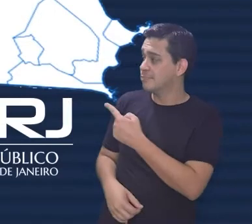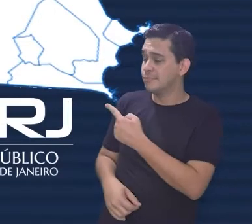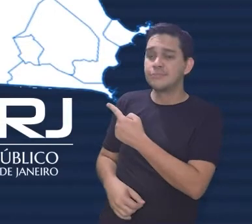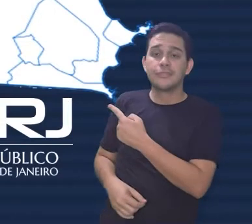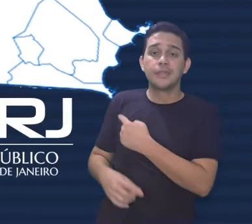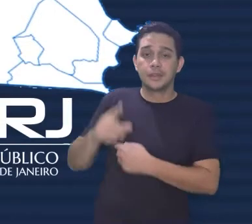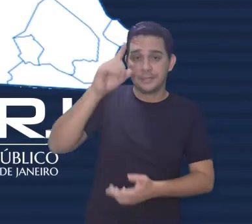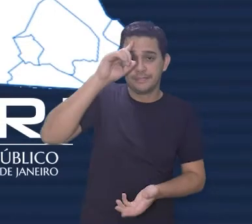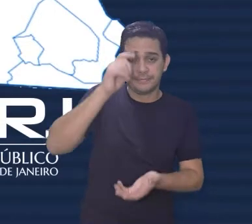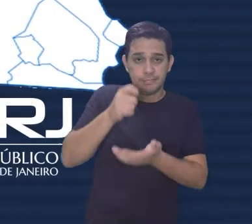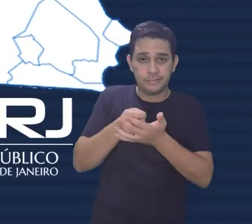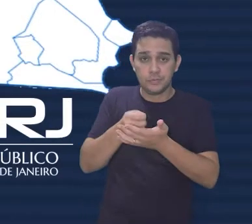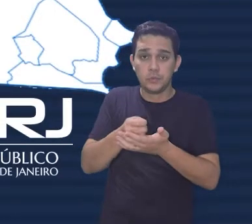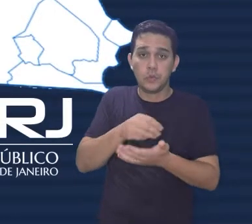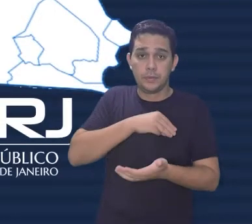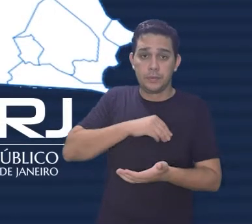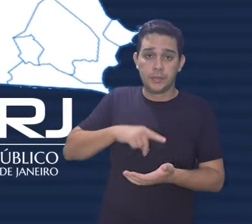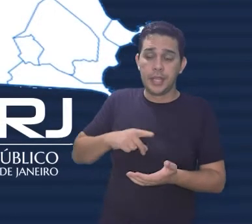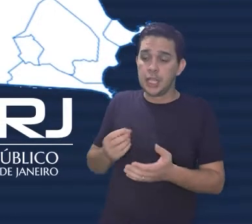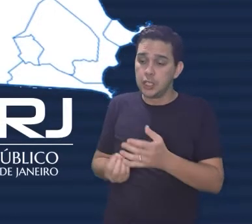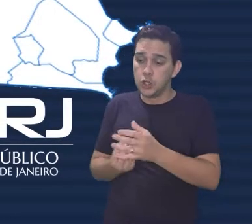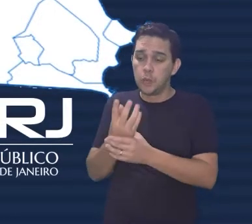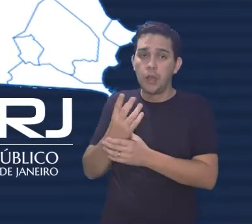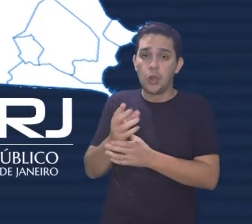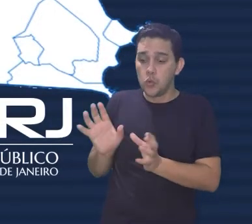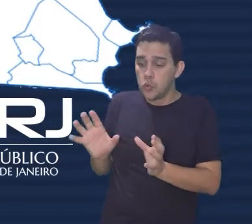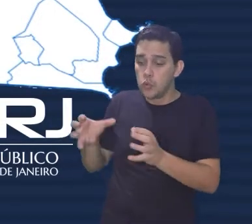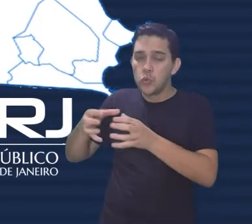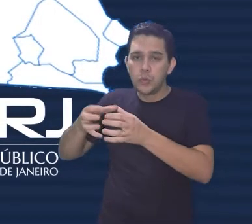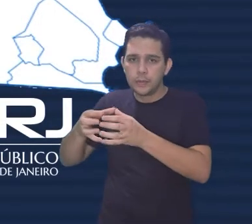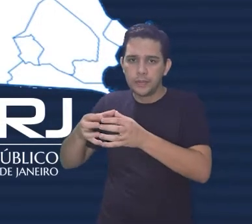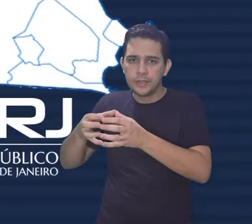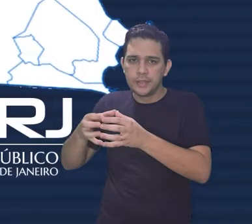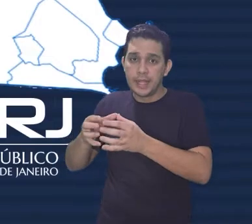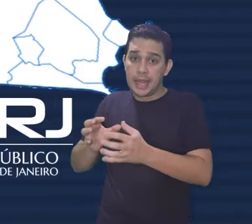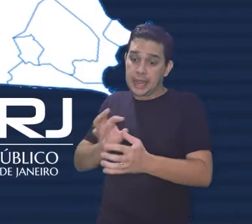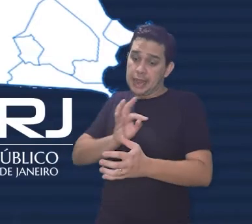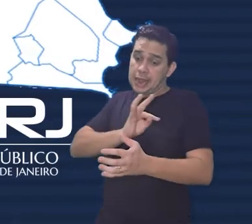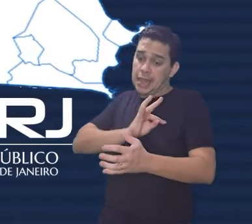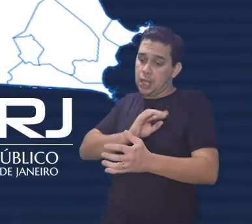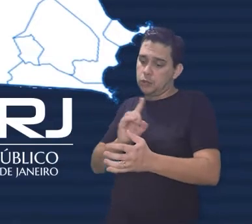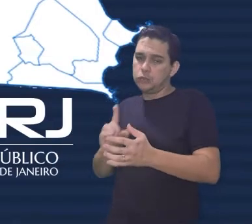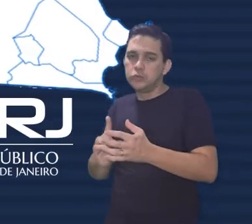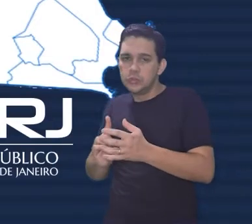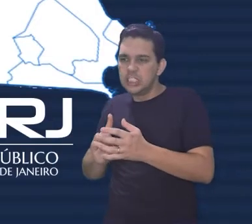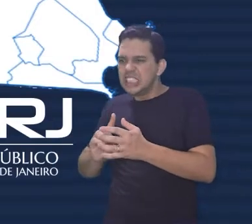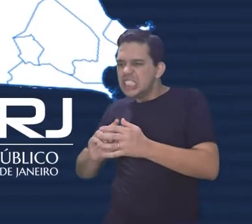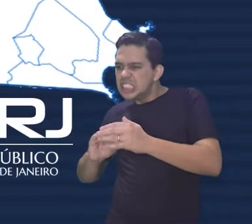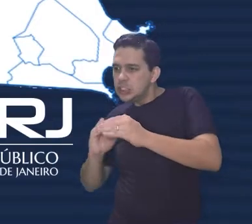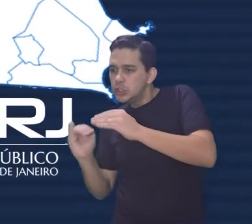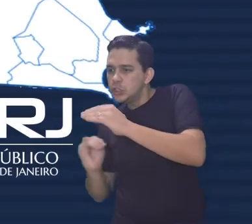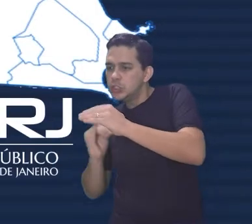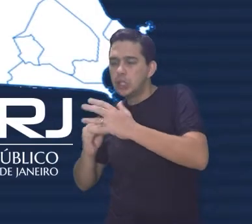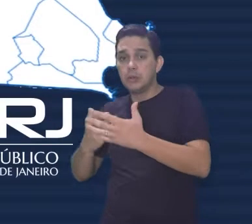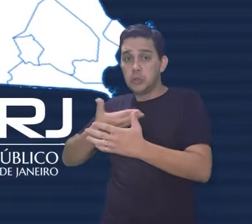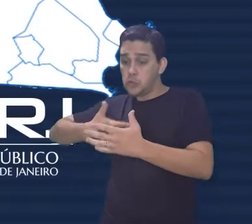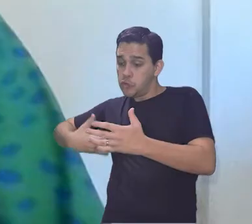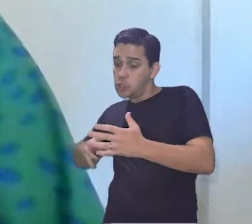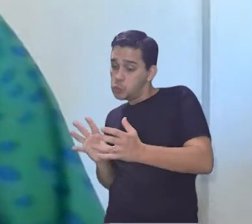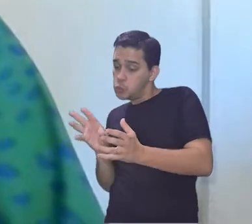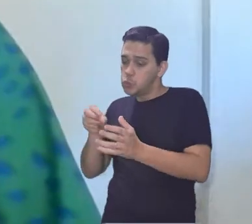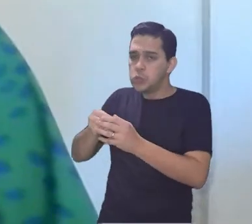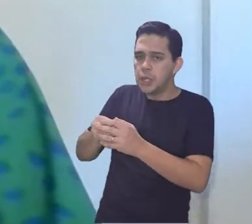Câmara Técnica Tripartite, com a participação da sociedade civil, do município e do Estado.